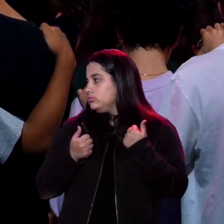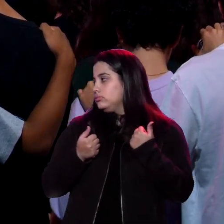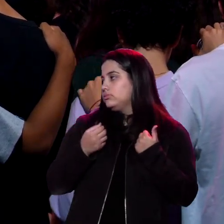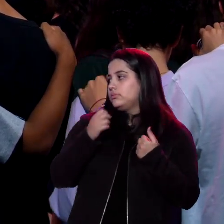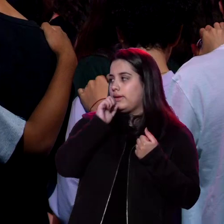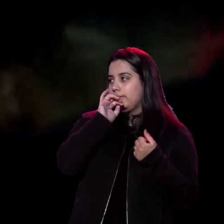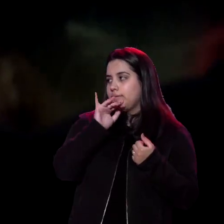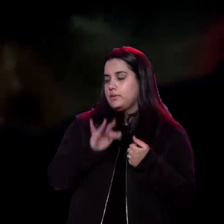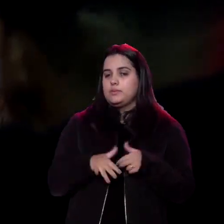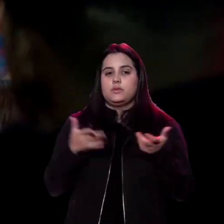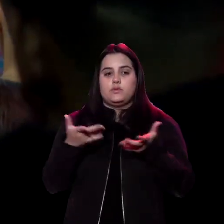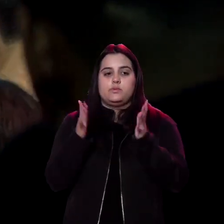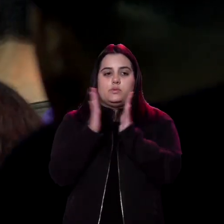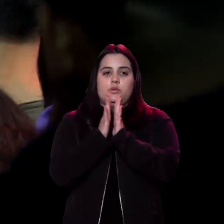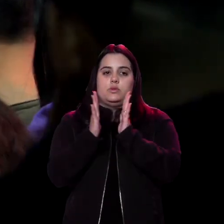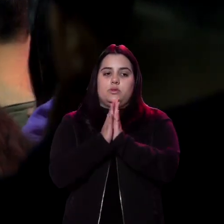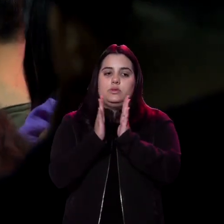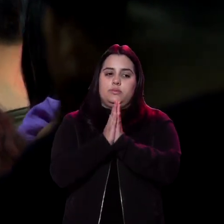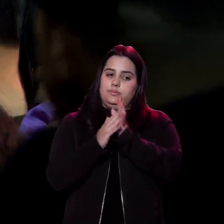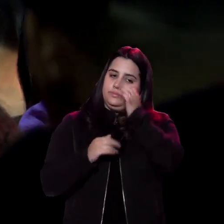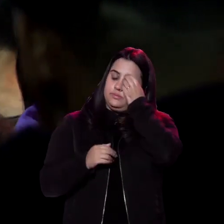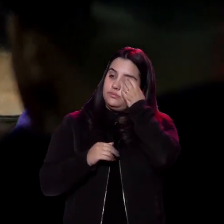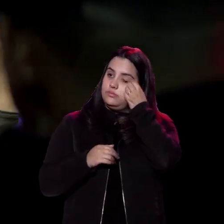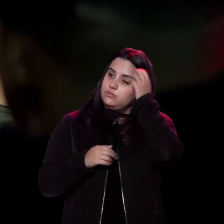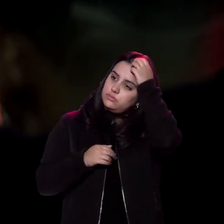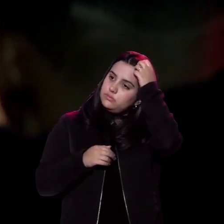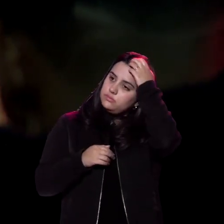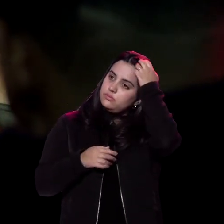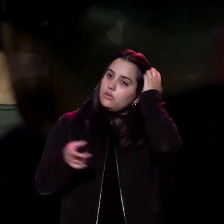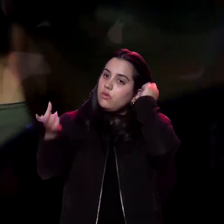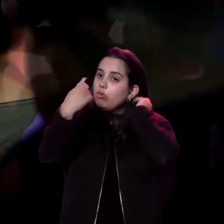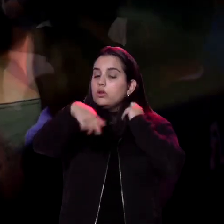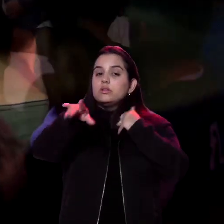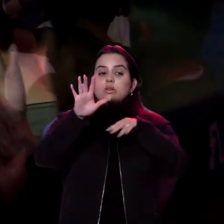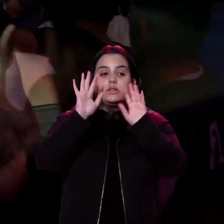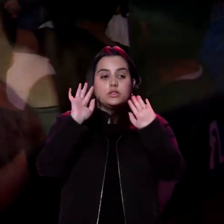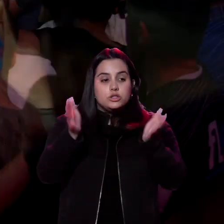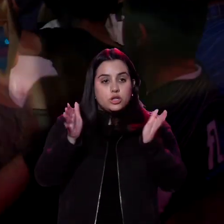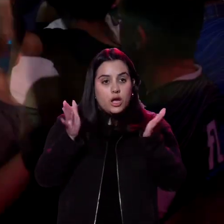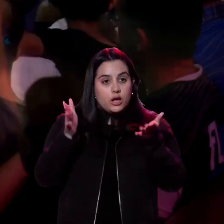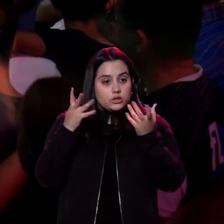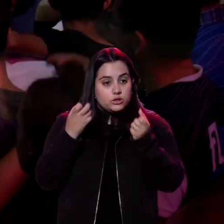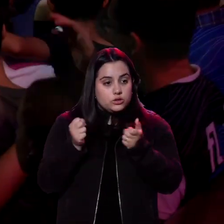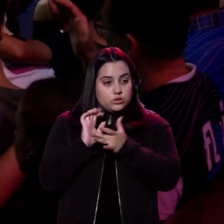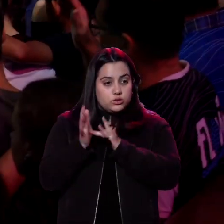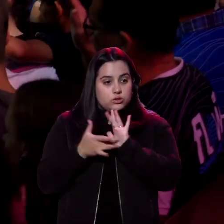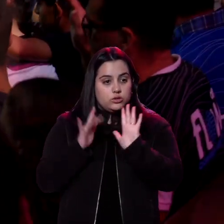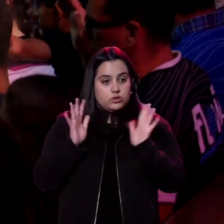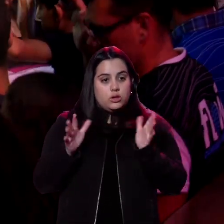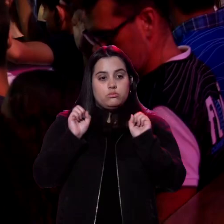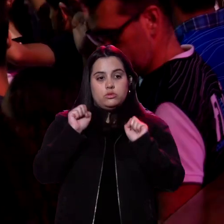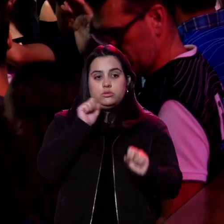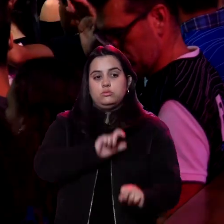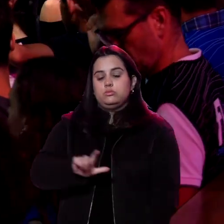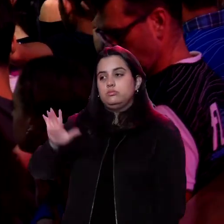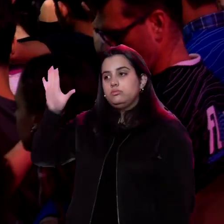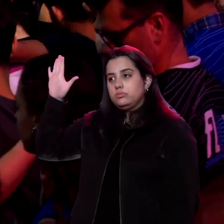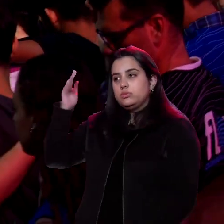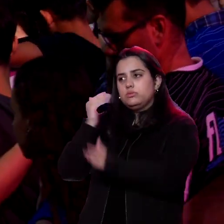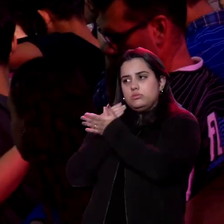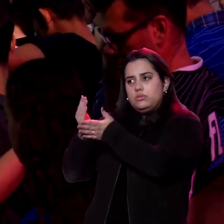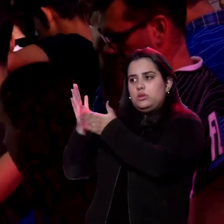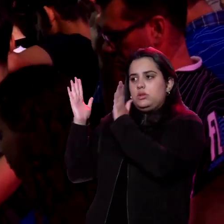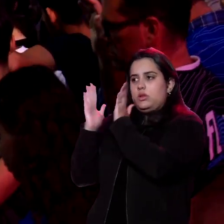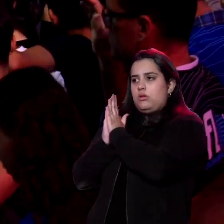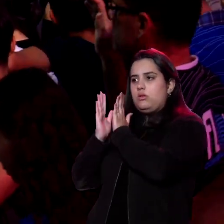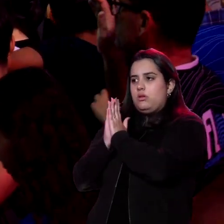Benção. Vamos orar junto, fecha o seu olho. Você que já é aqui de casa, estende sua mão para cá e começa a orar,